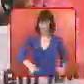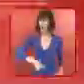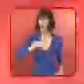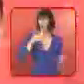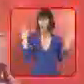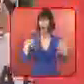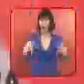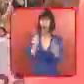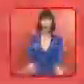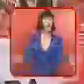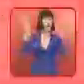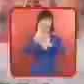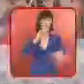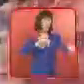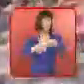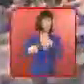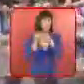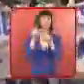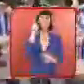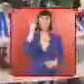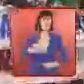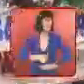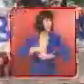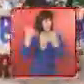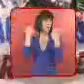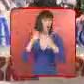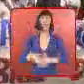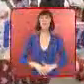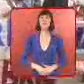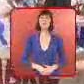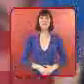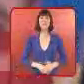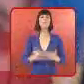com confiança por uma nova política, por uma vida melhor.